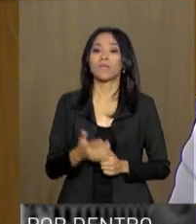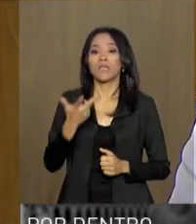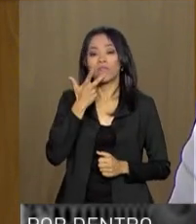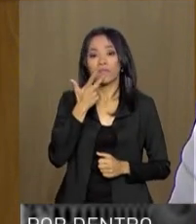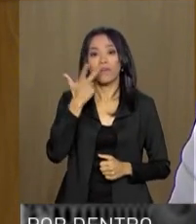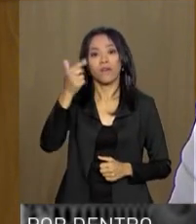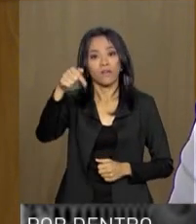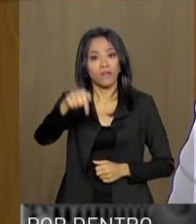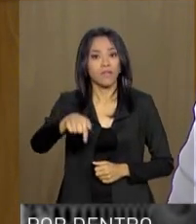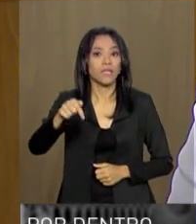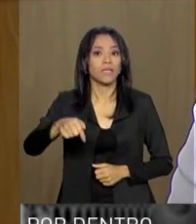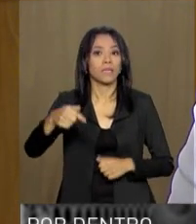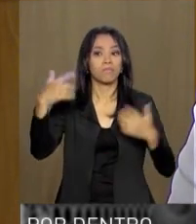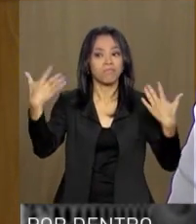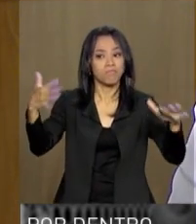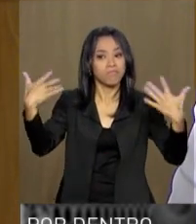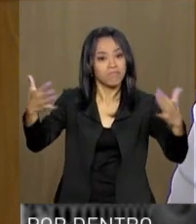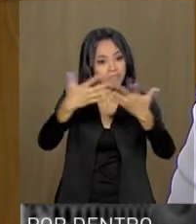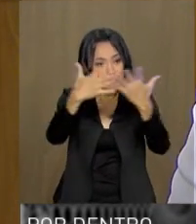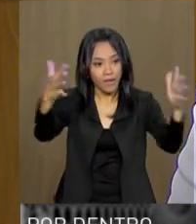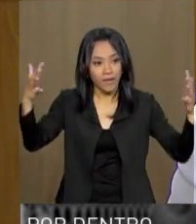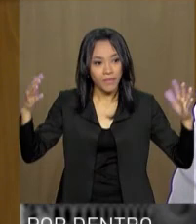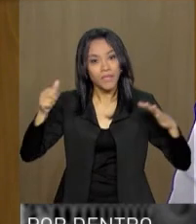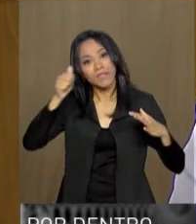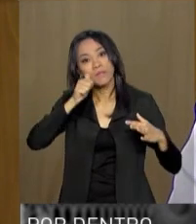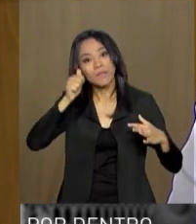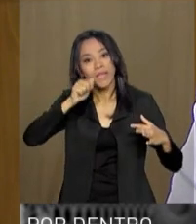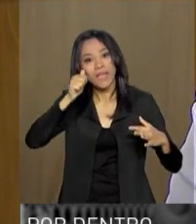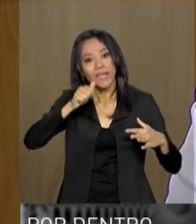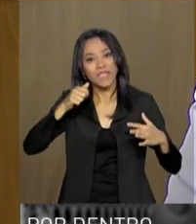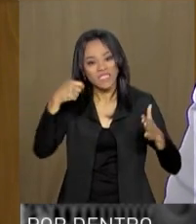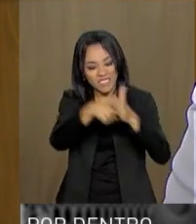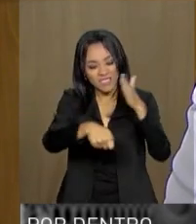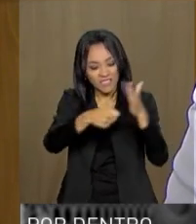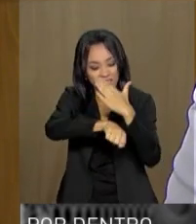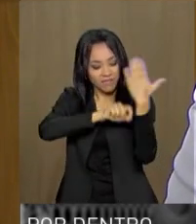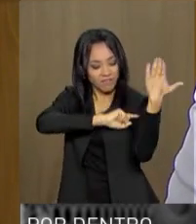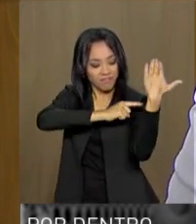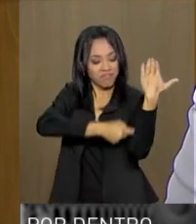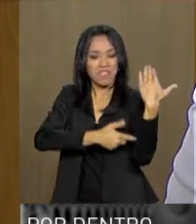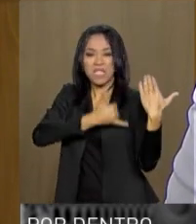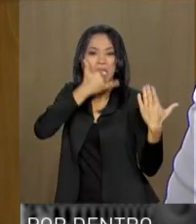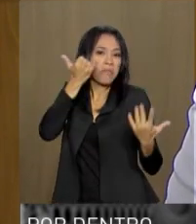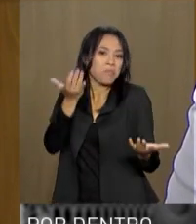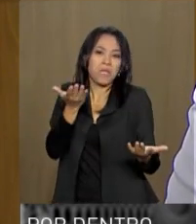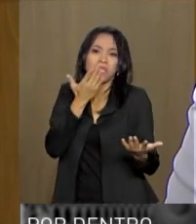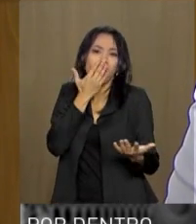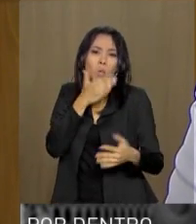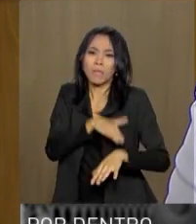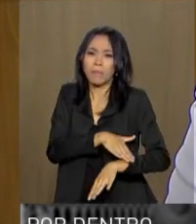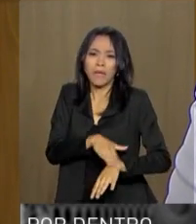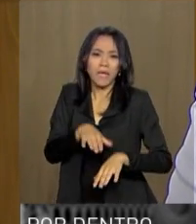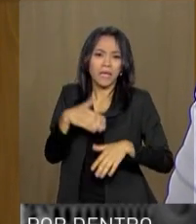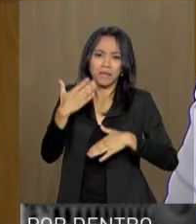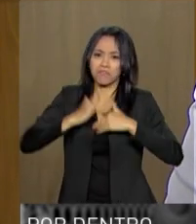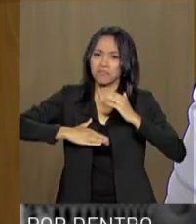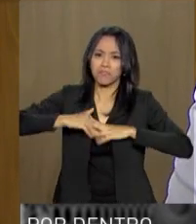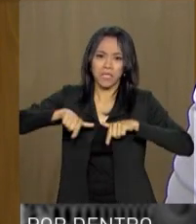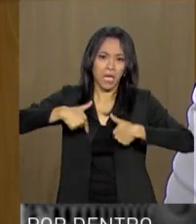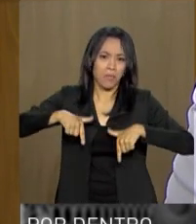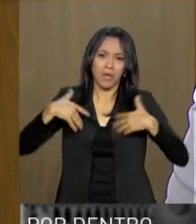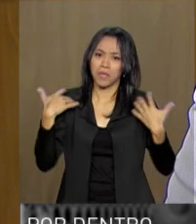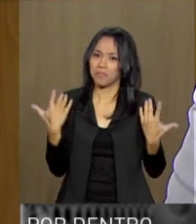os parabéns às mulheres guerreiras independente da sua cor da pele da sua profissão dizer a